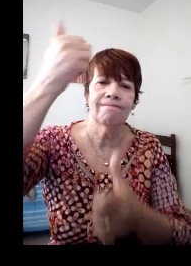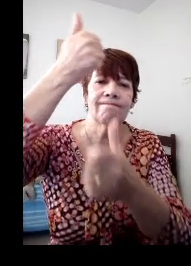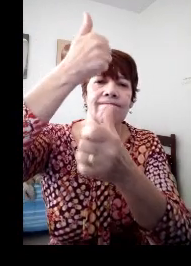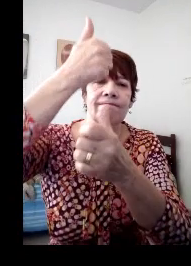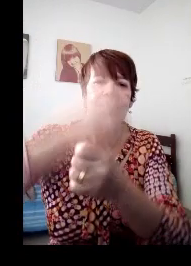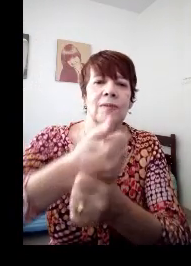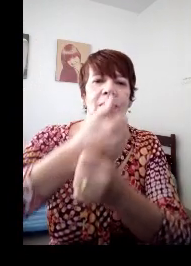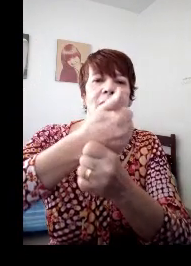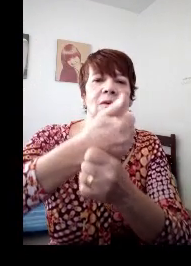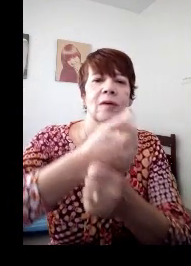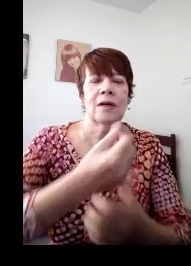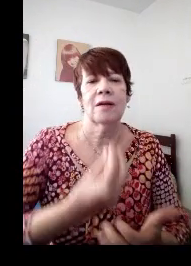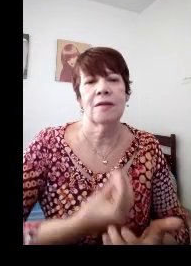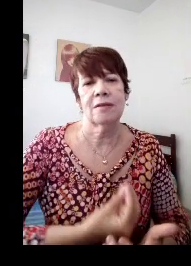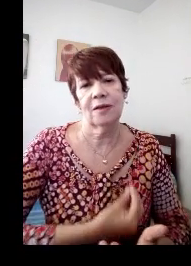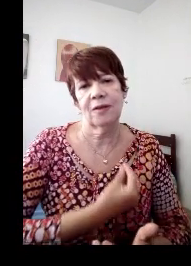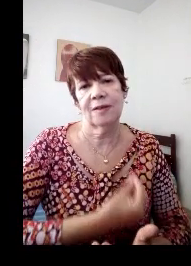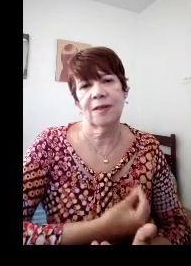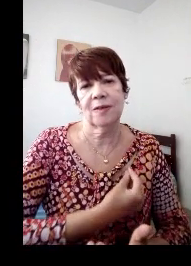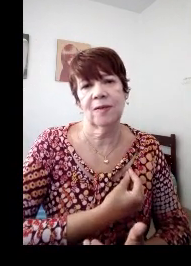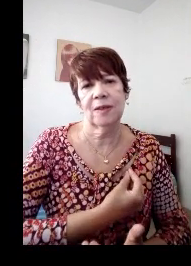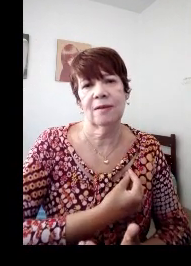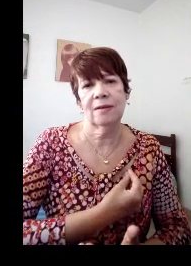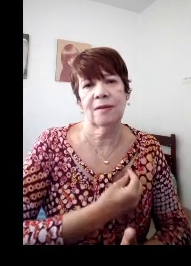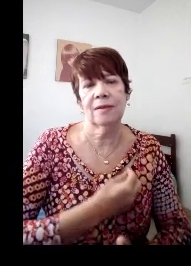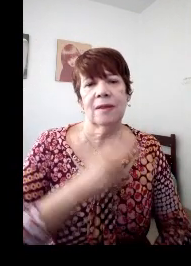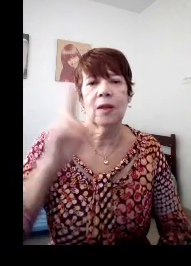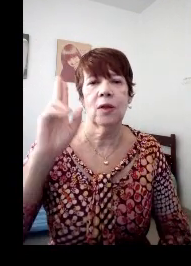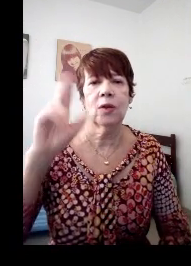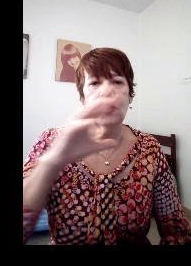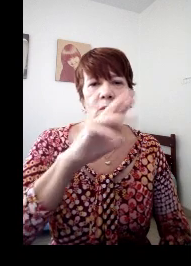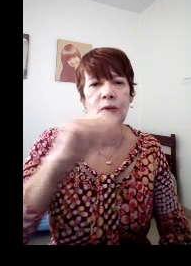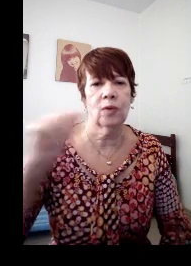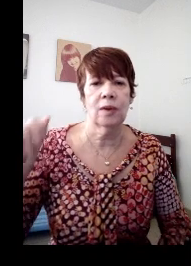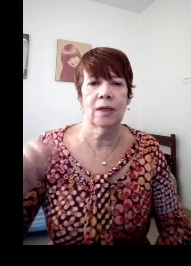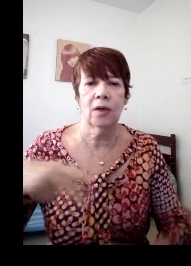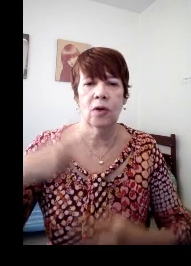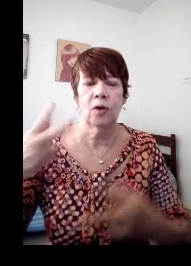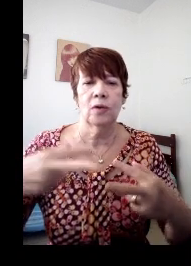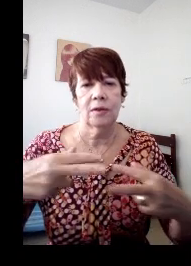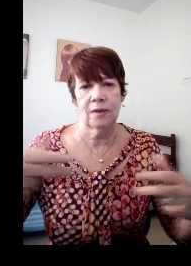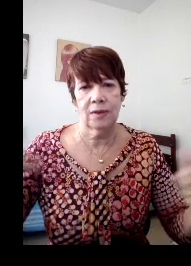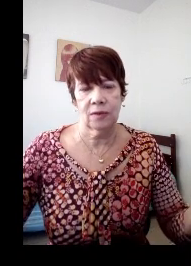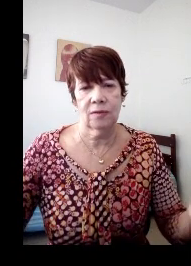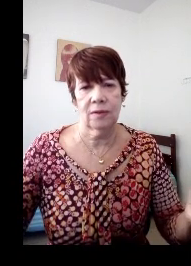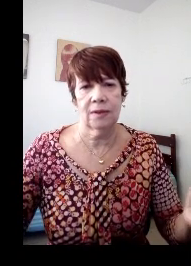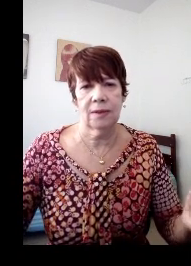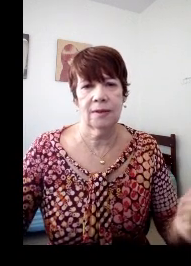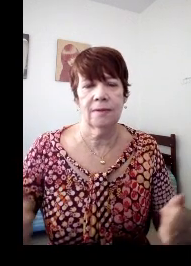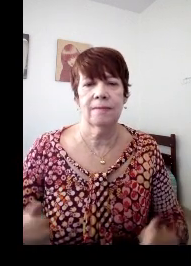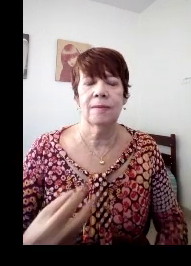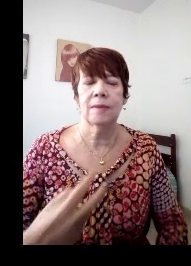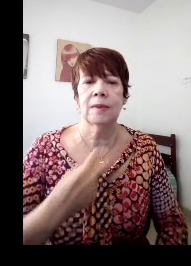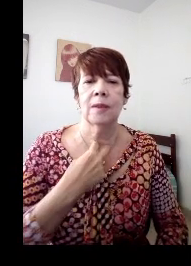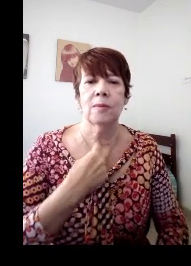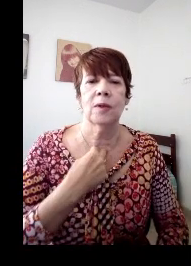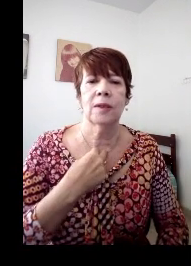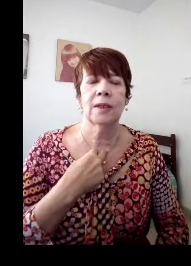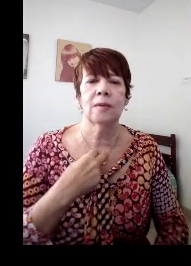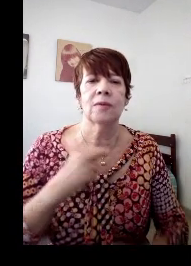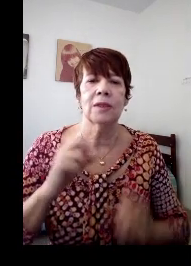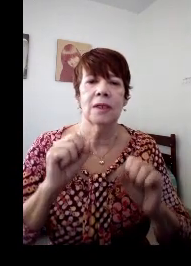dos momentos em que eu devo estar junto dos